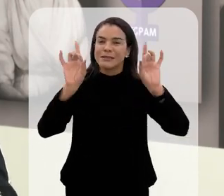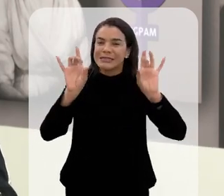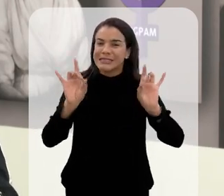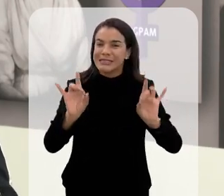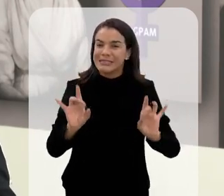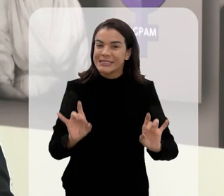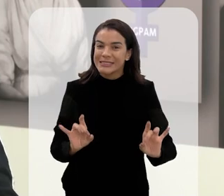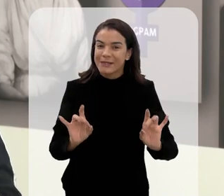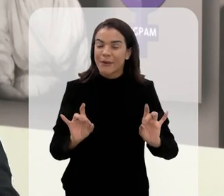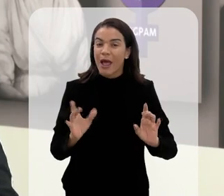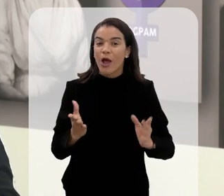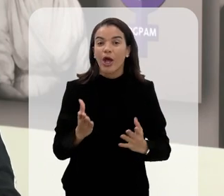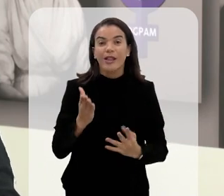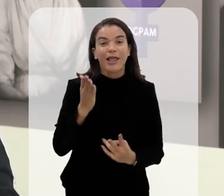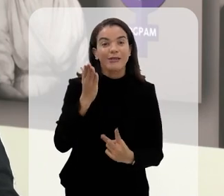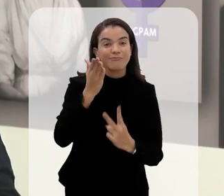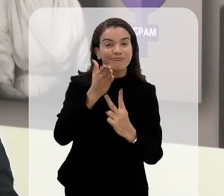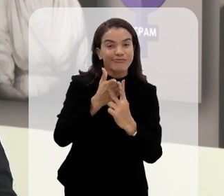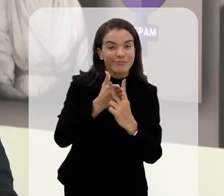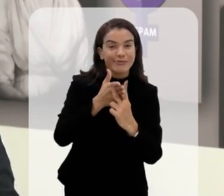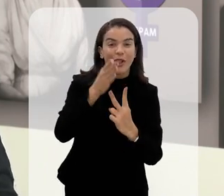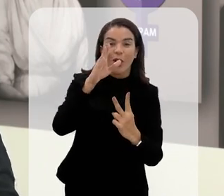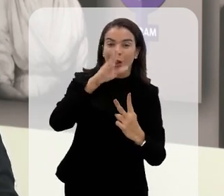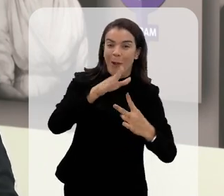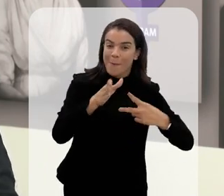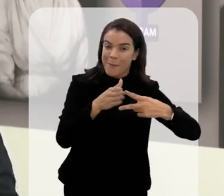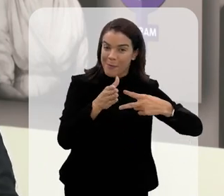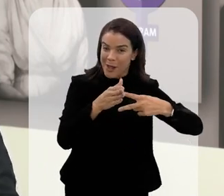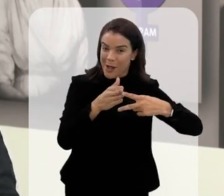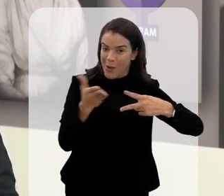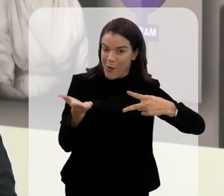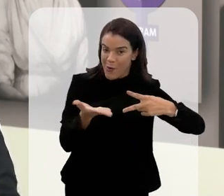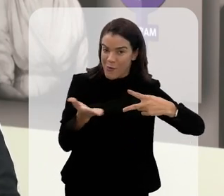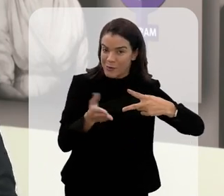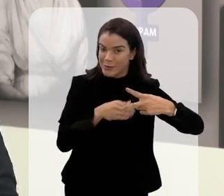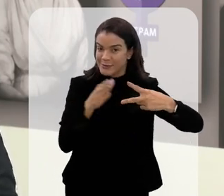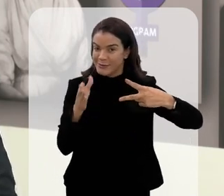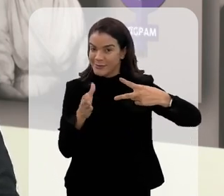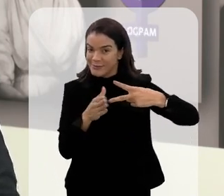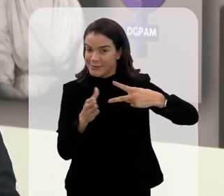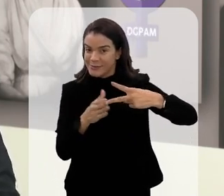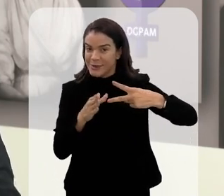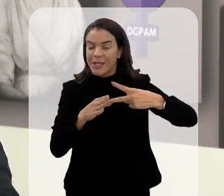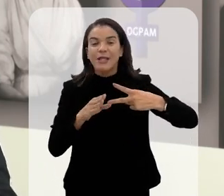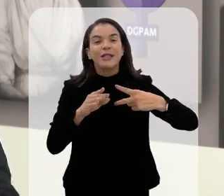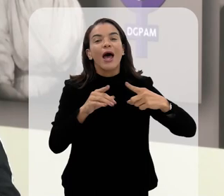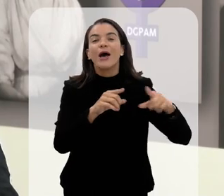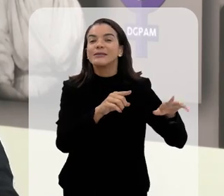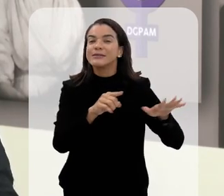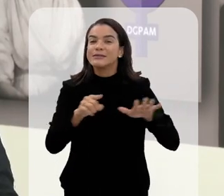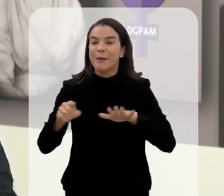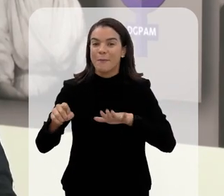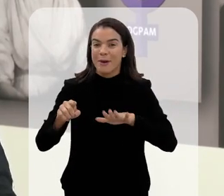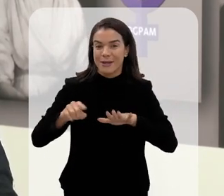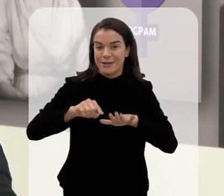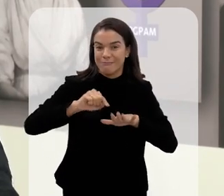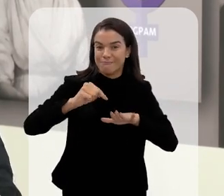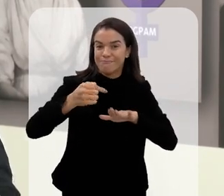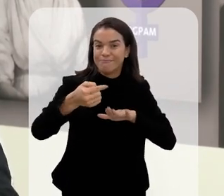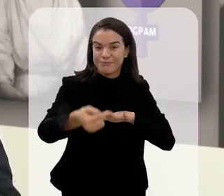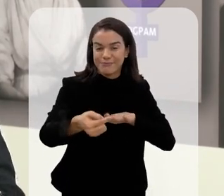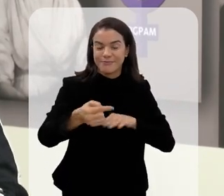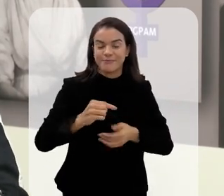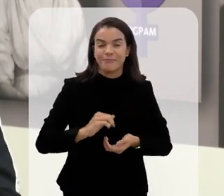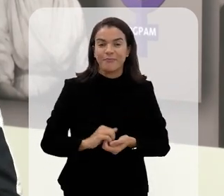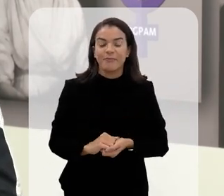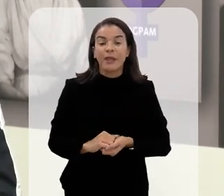tão especial que ele vai ser em duas fases, hein? A primeira que é hoje e a segunda que vai ser na próxima semana.